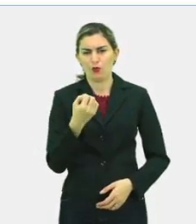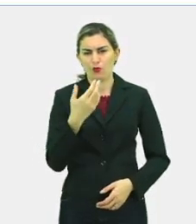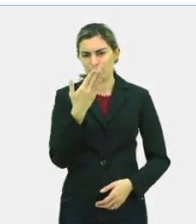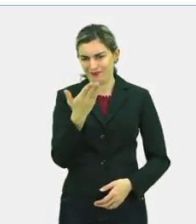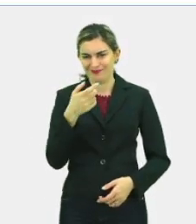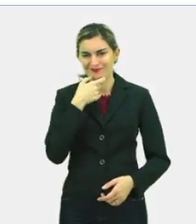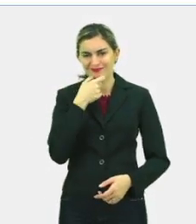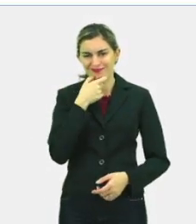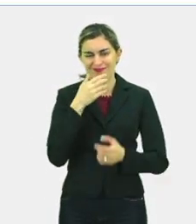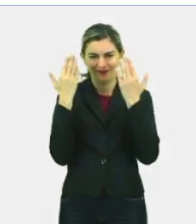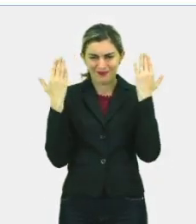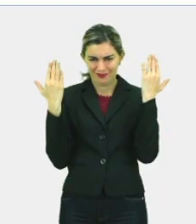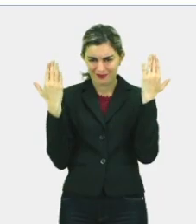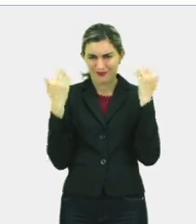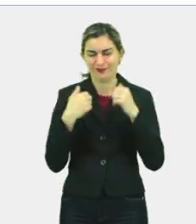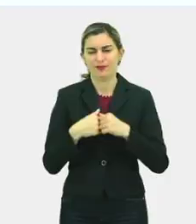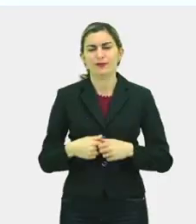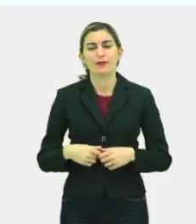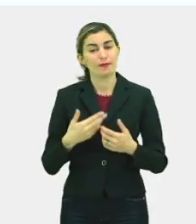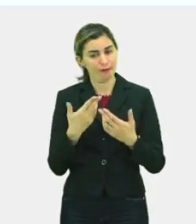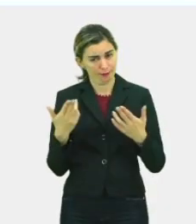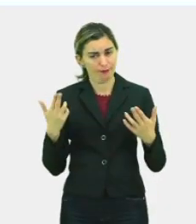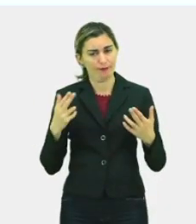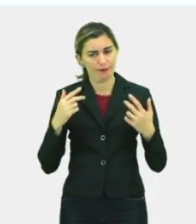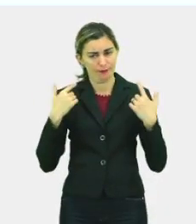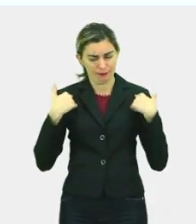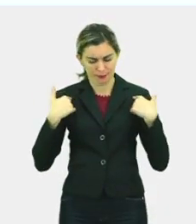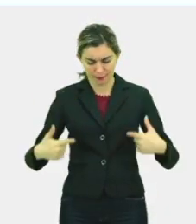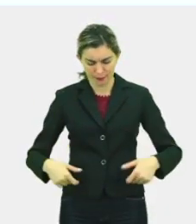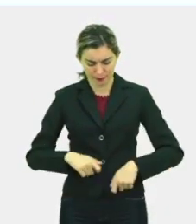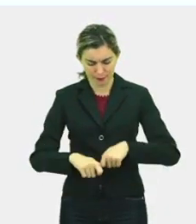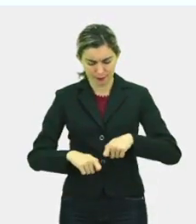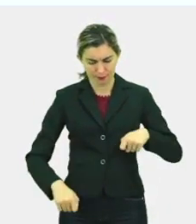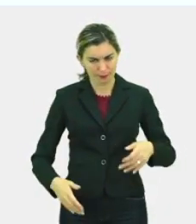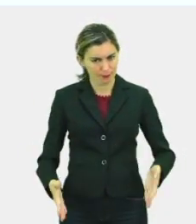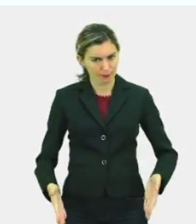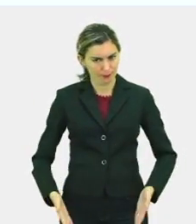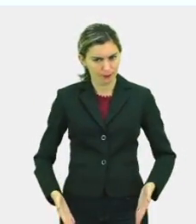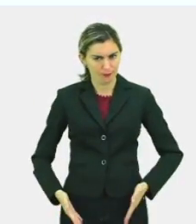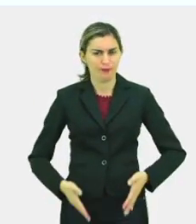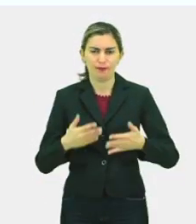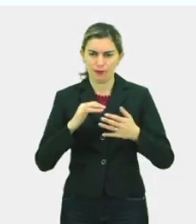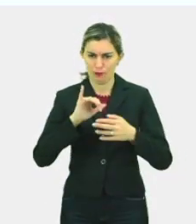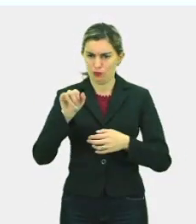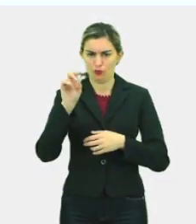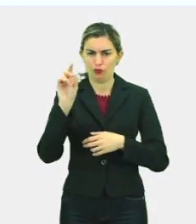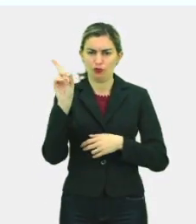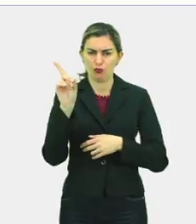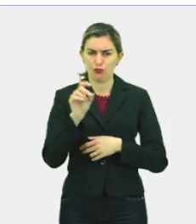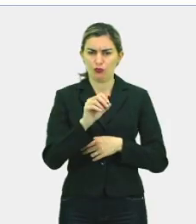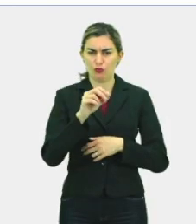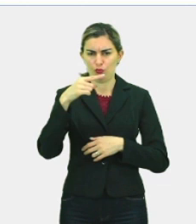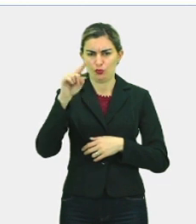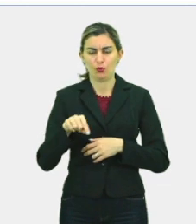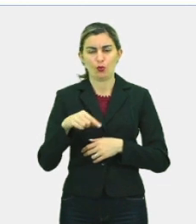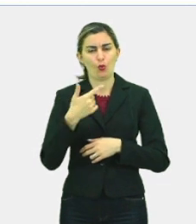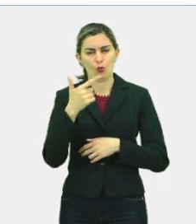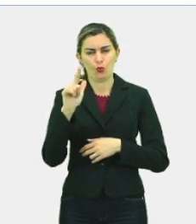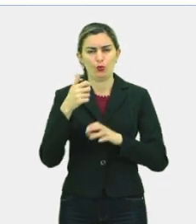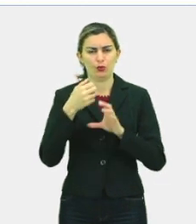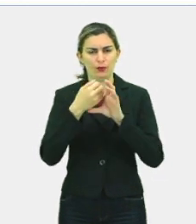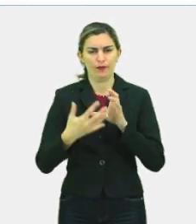ou shitabaki, tá? Então é assim que se caracteriza a indumentária do judô. Uma